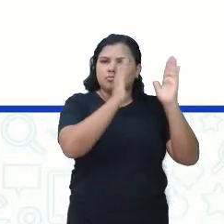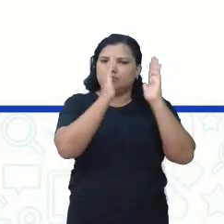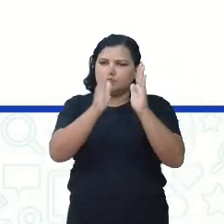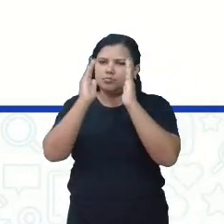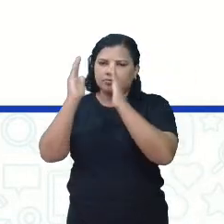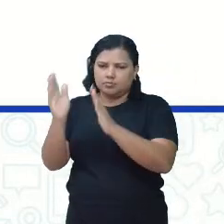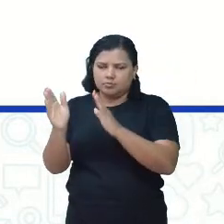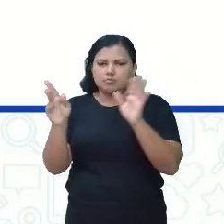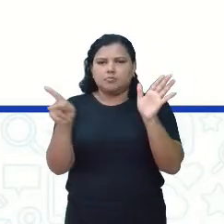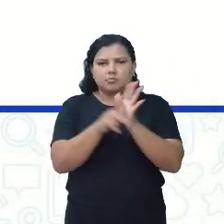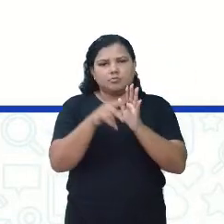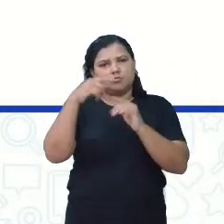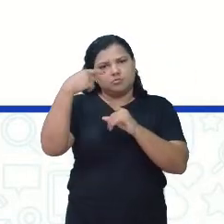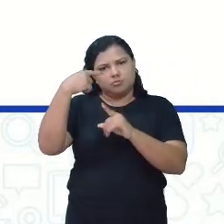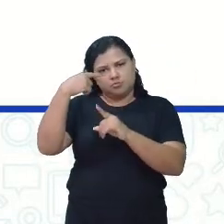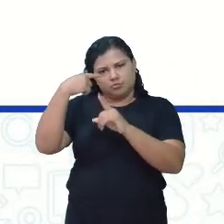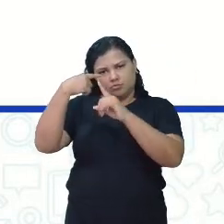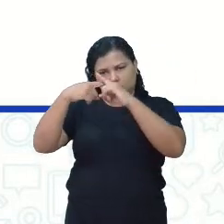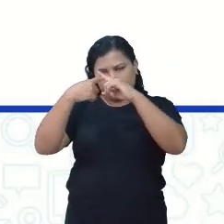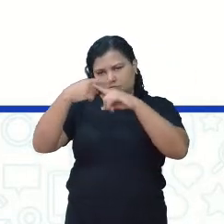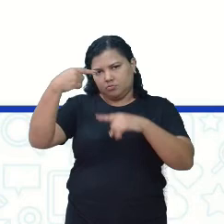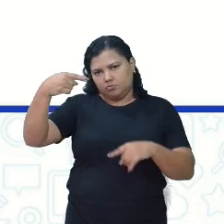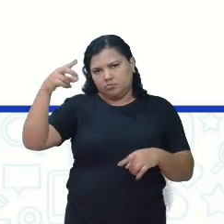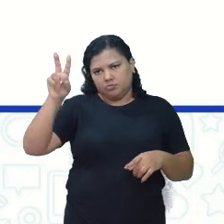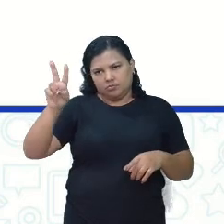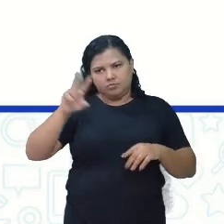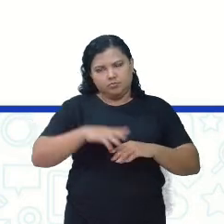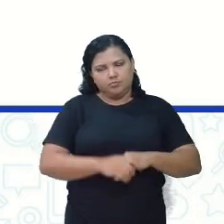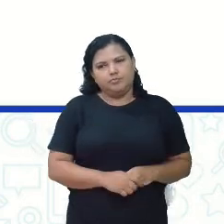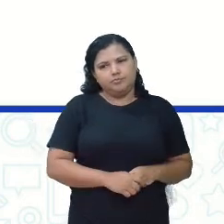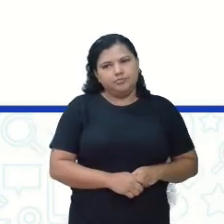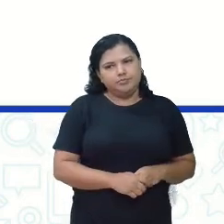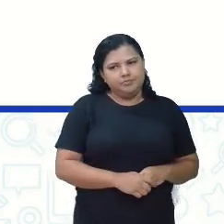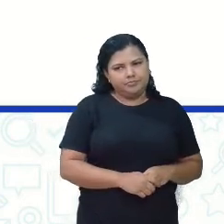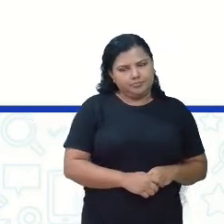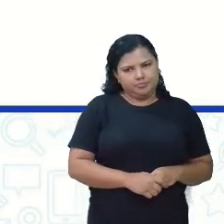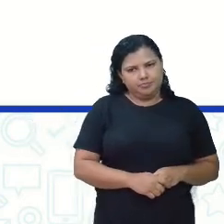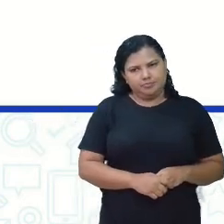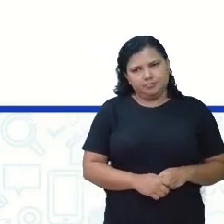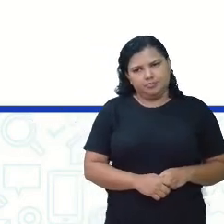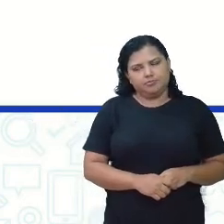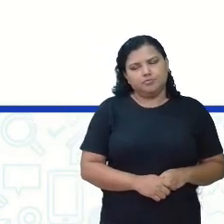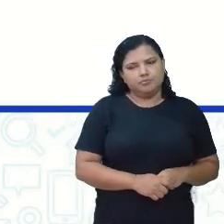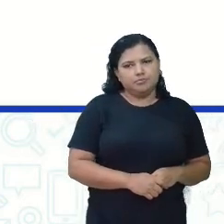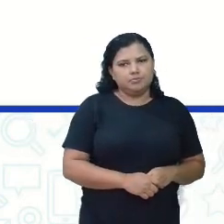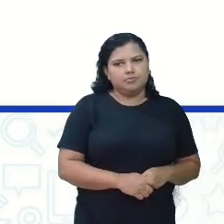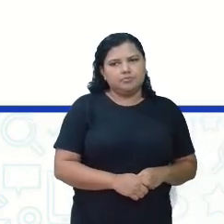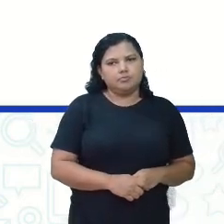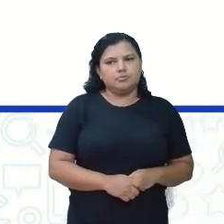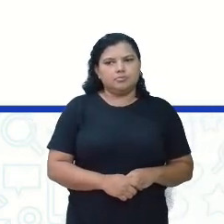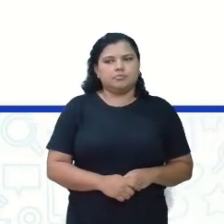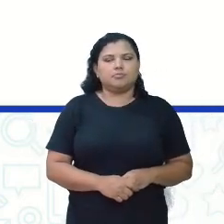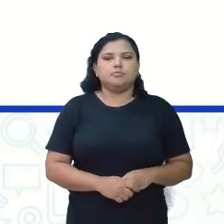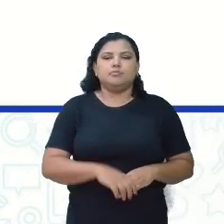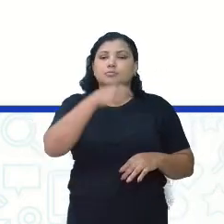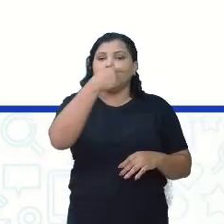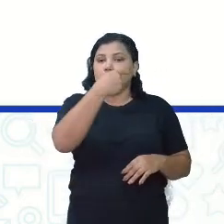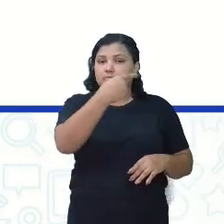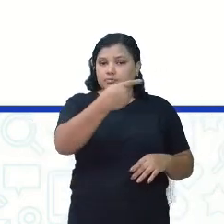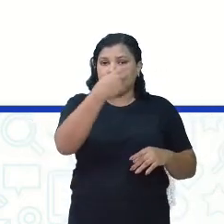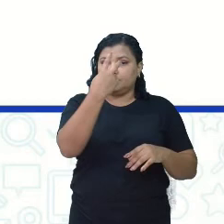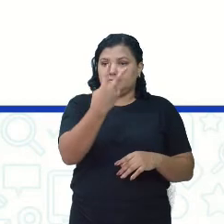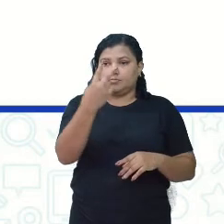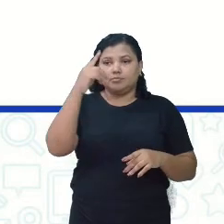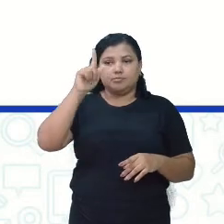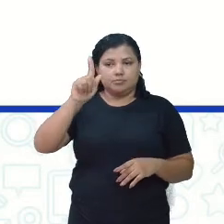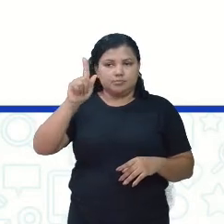desse aí por menos 2. Então, menos 2 vezes G, eu tenho aí menos 2G. Quando eu multiplicar